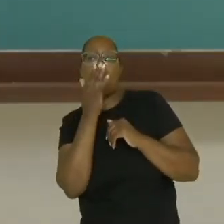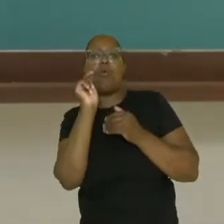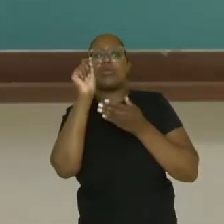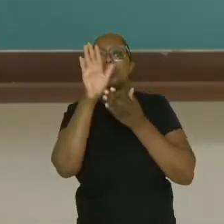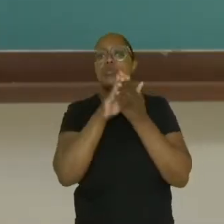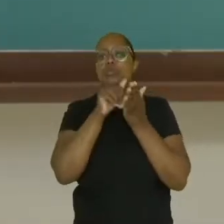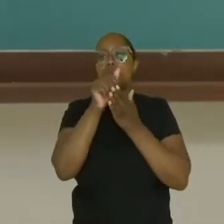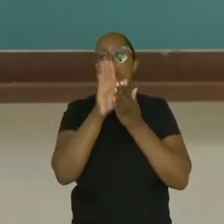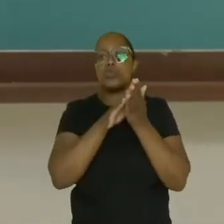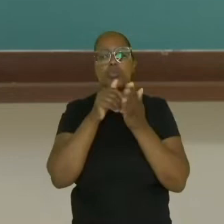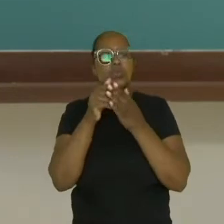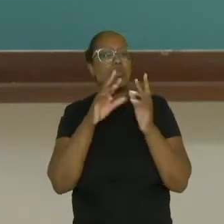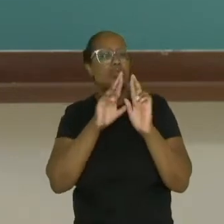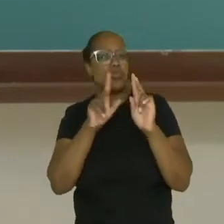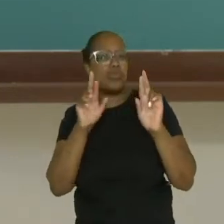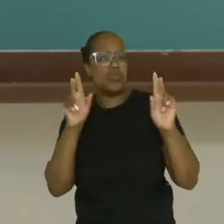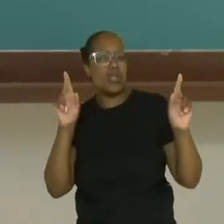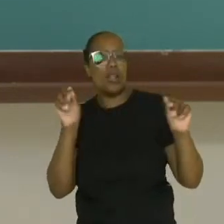pensa em...